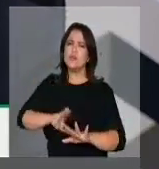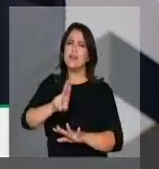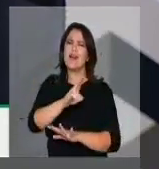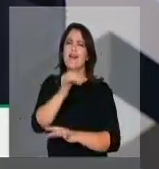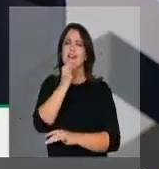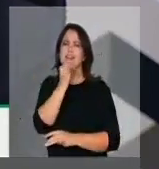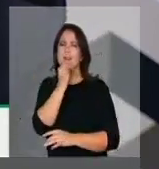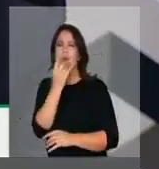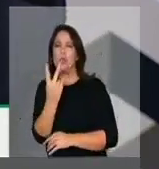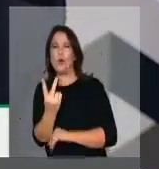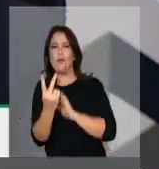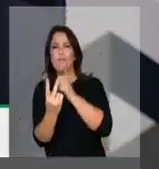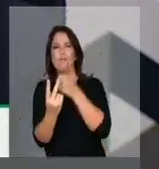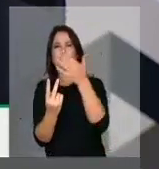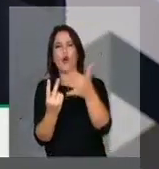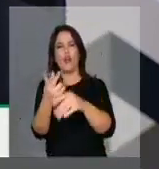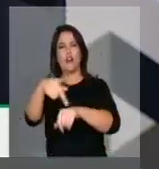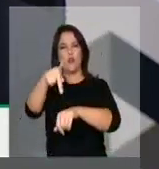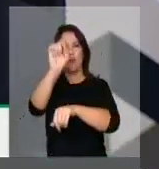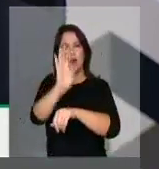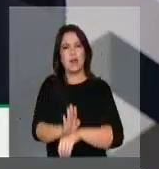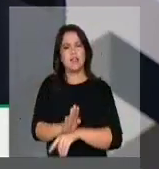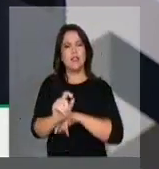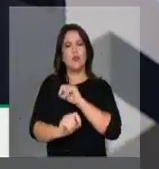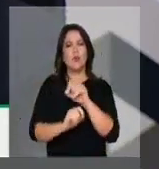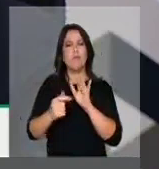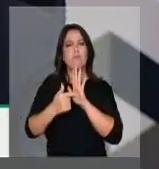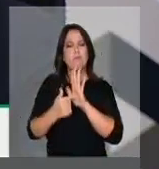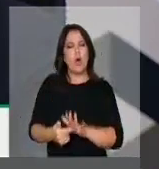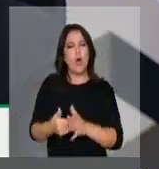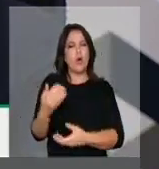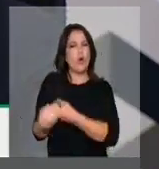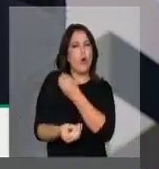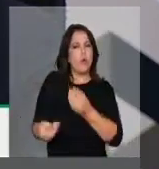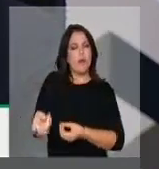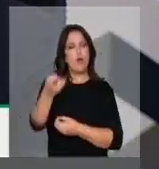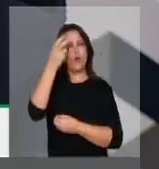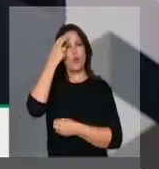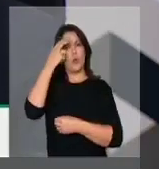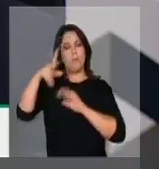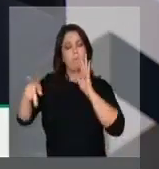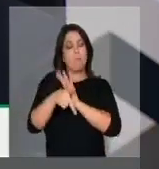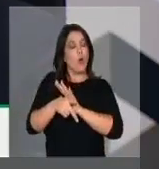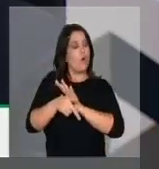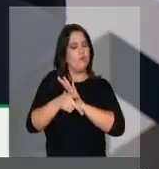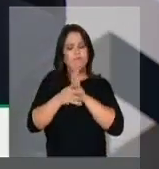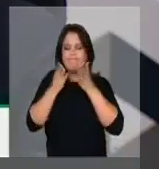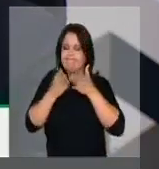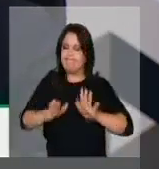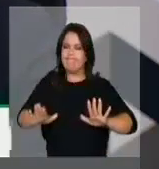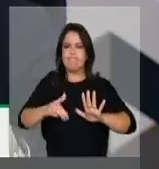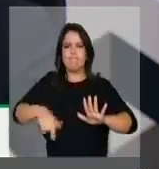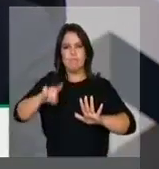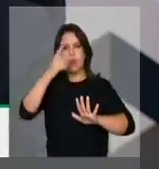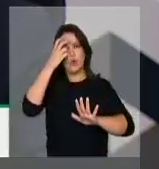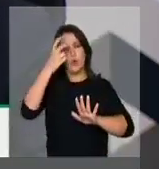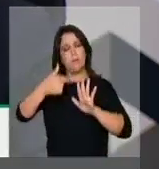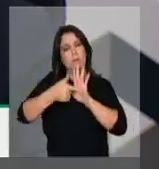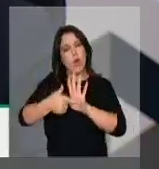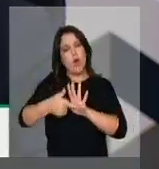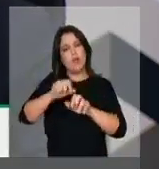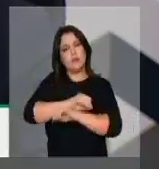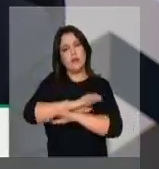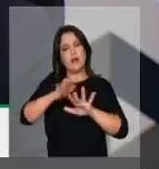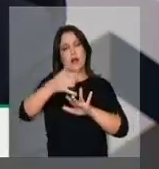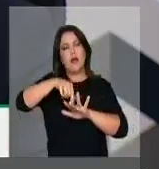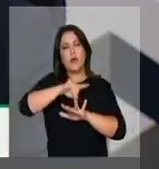usar 2 exemplos de fora do Brasil que mostram como as culturas, esse traço cultural, ele nos ajuda a